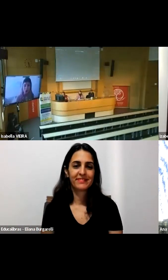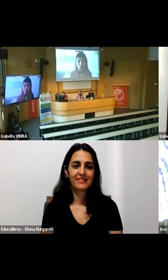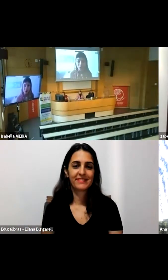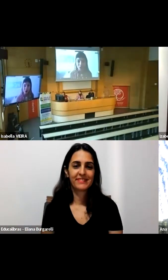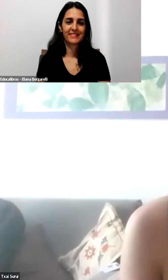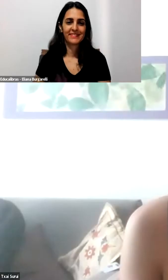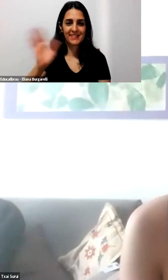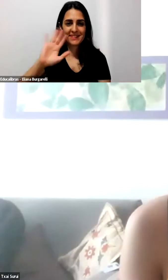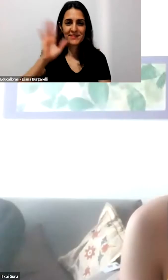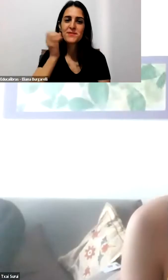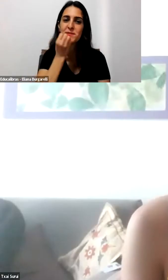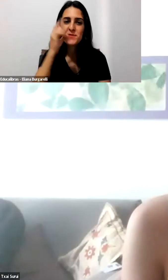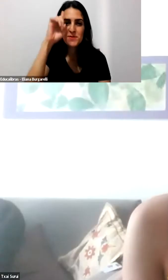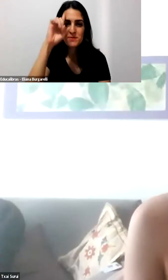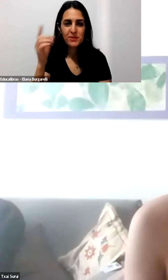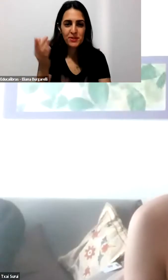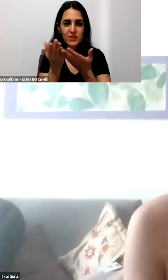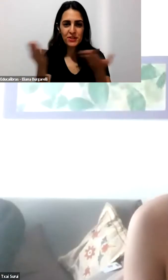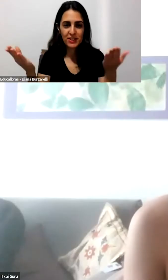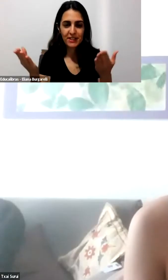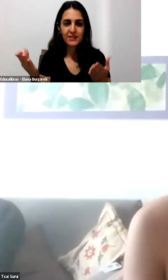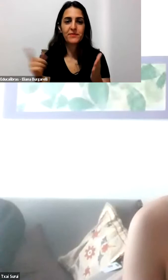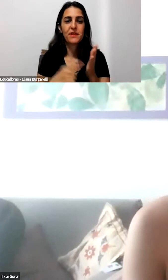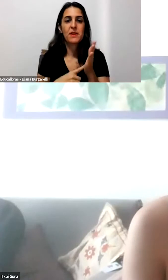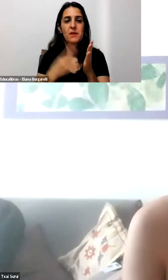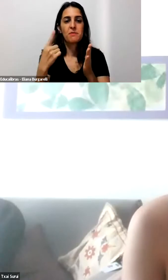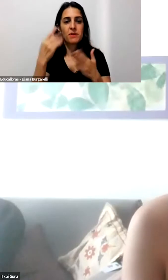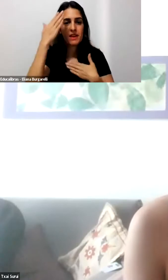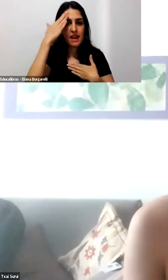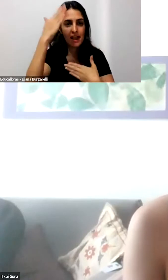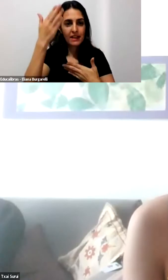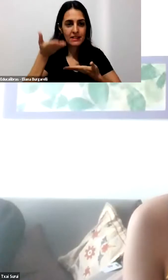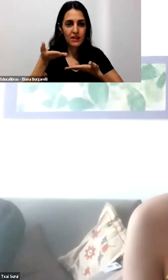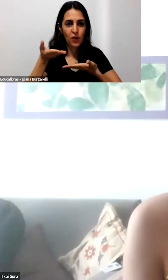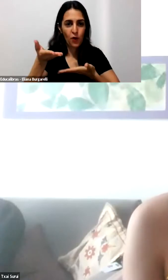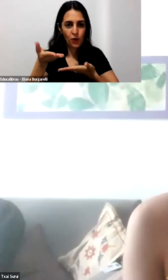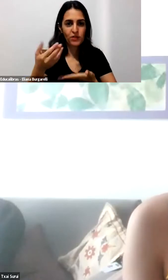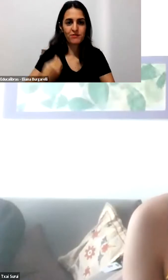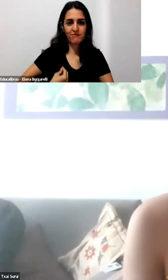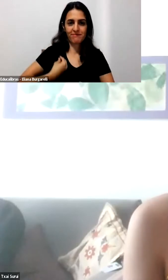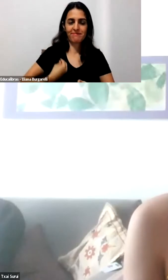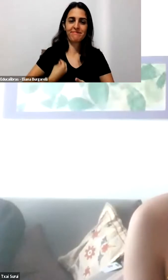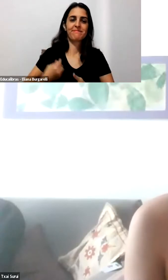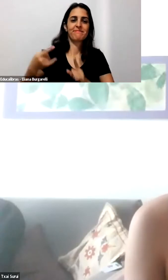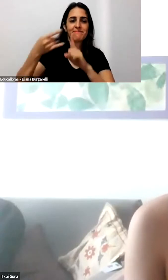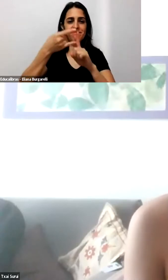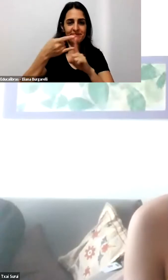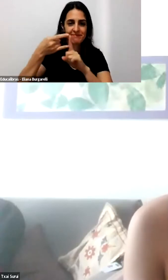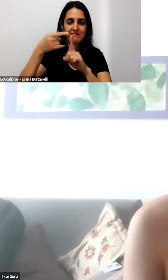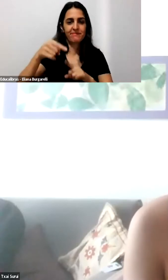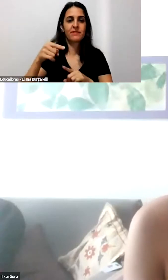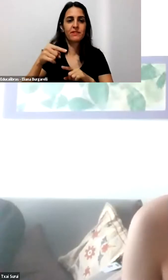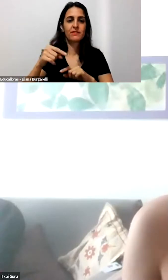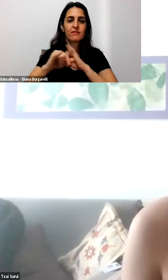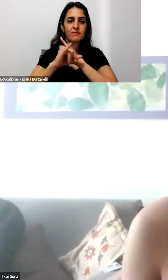Bom dia a todos. Primeiro, eu gostaria de agradecer o convite por estar aqui, né, falando com